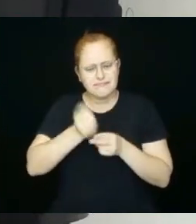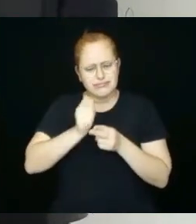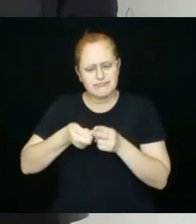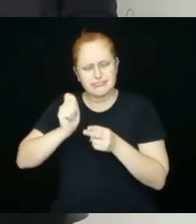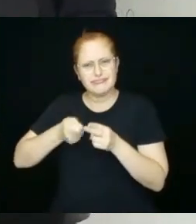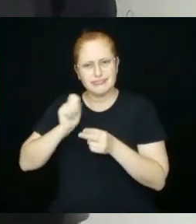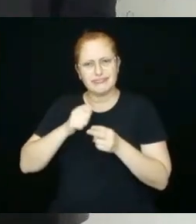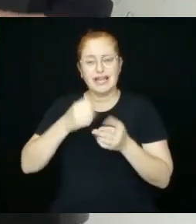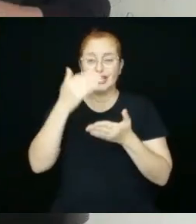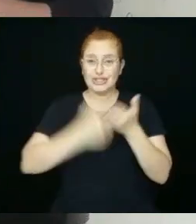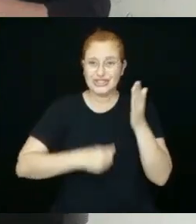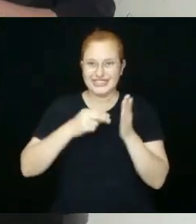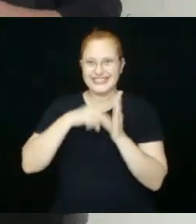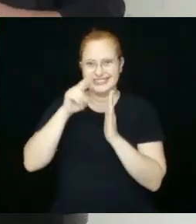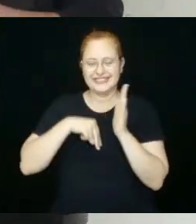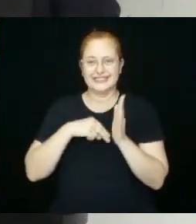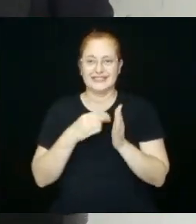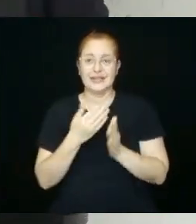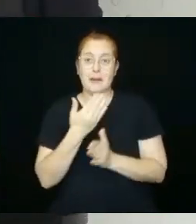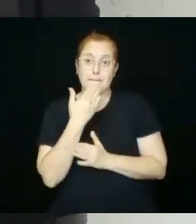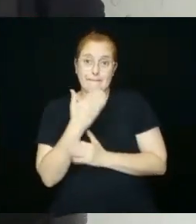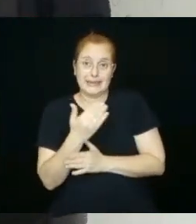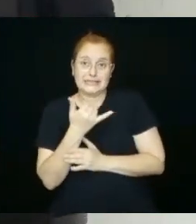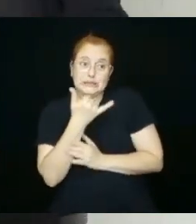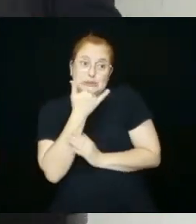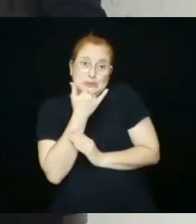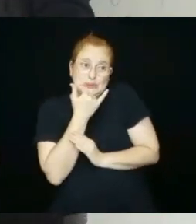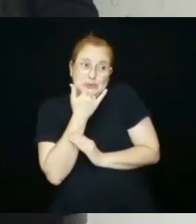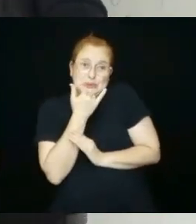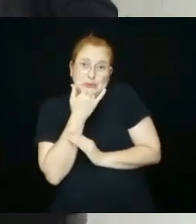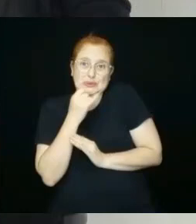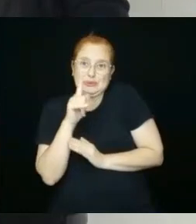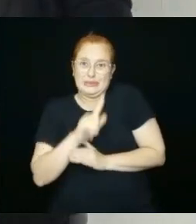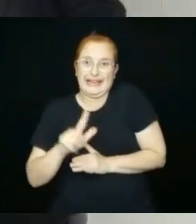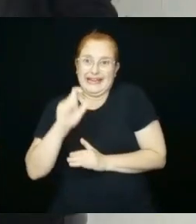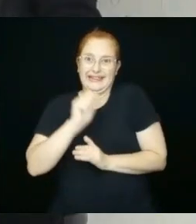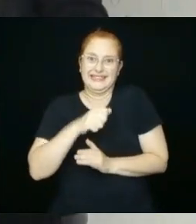parede. Até pedir desculpa pro pessoal do instituto.